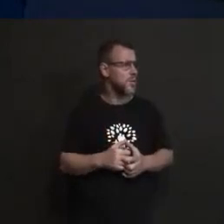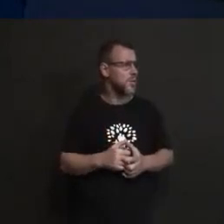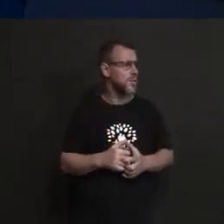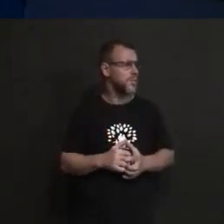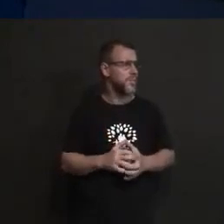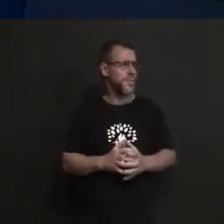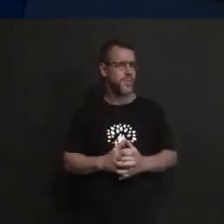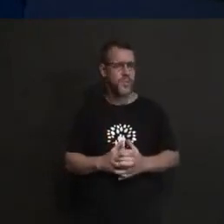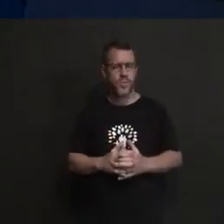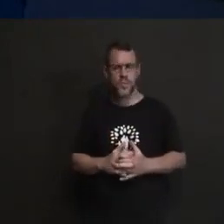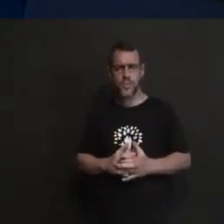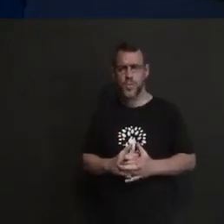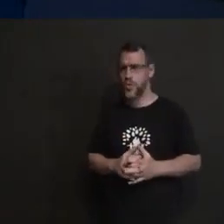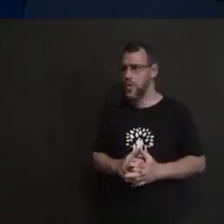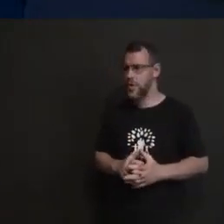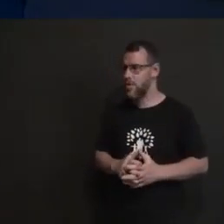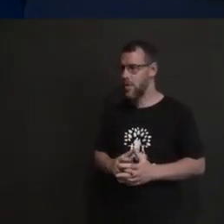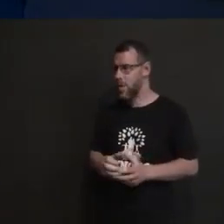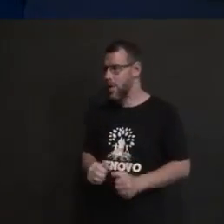crente.